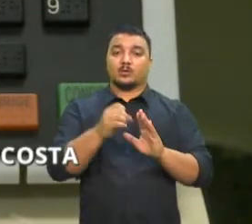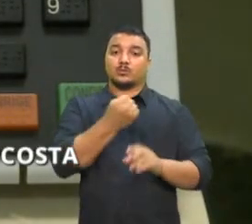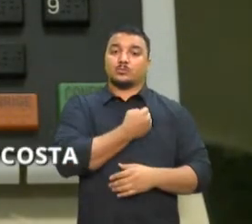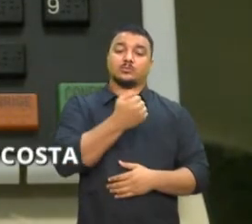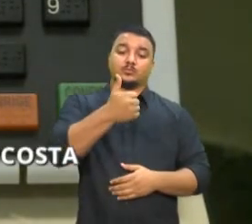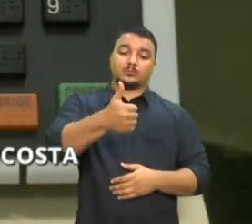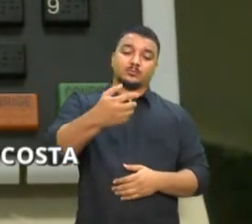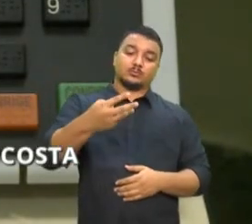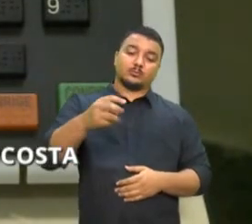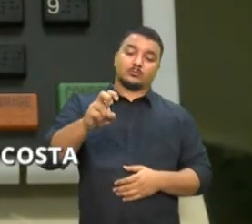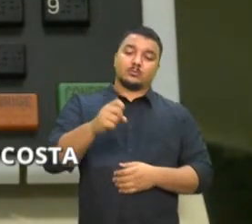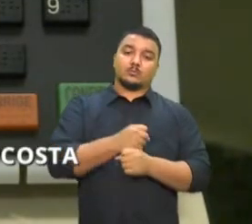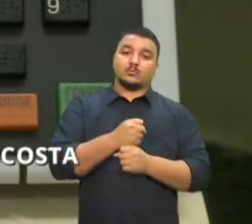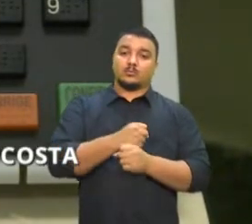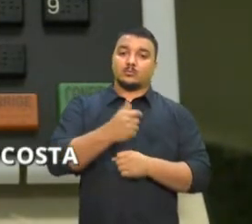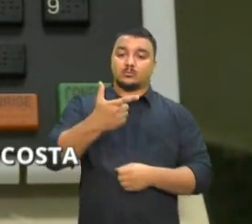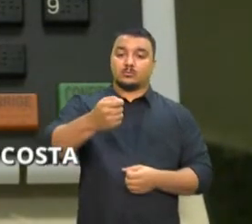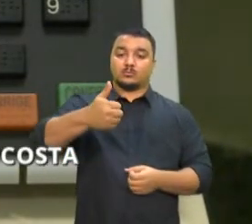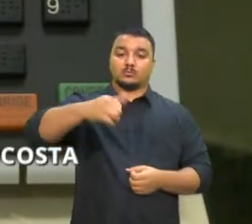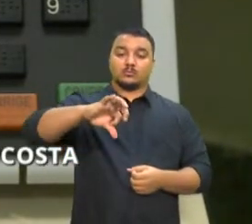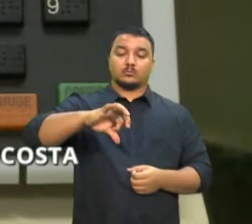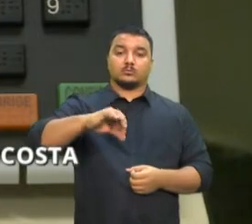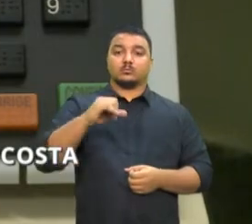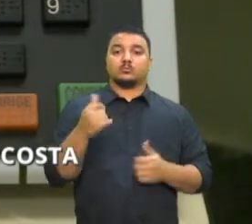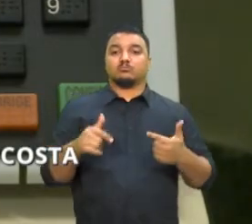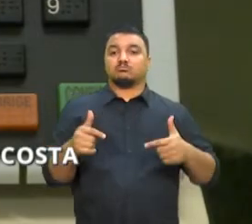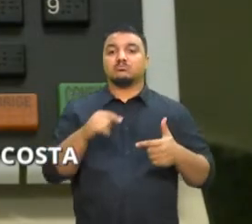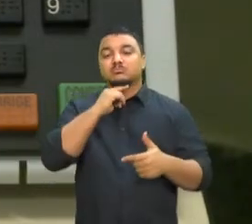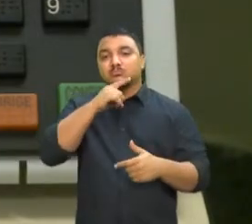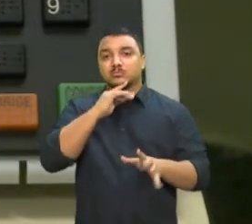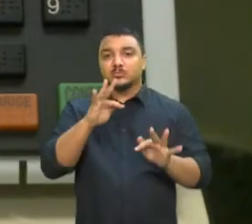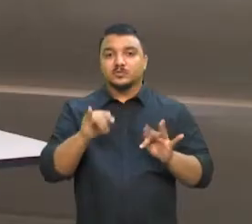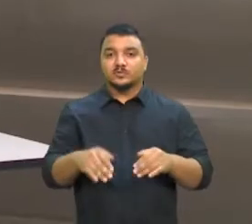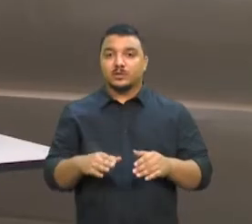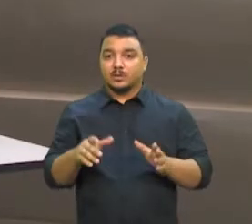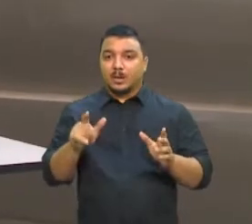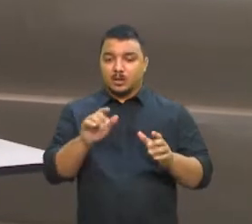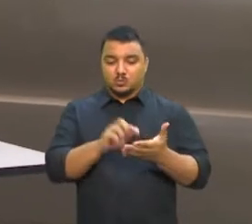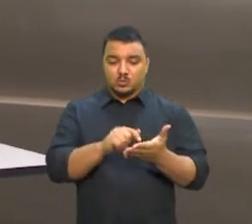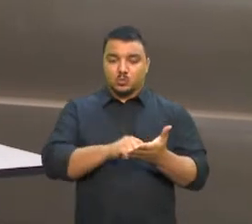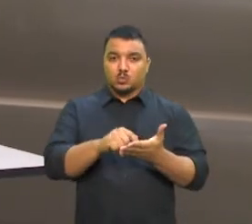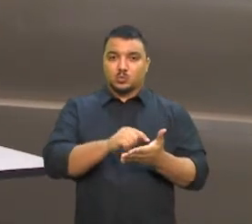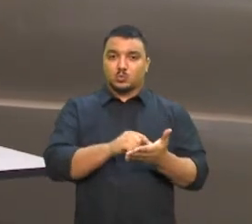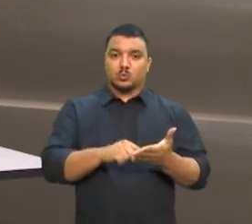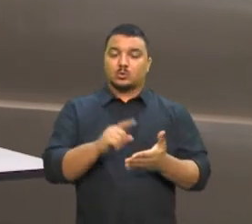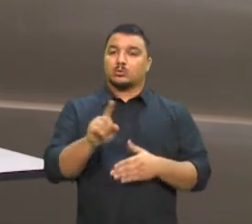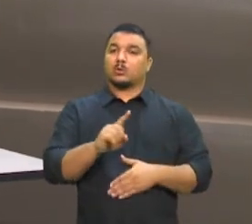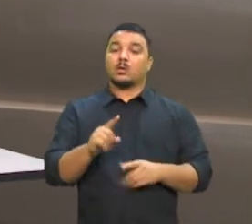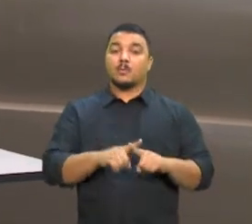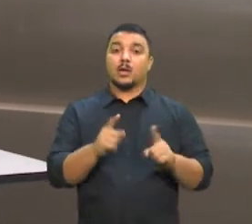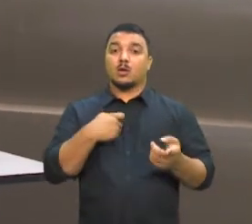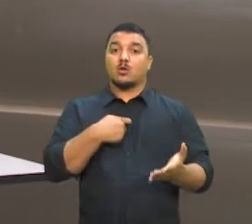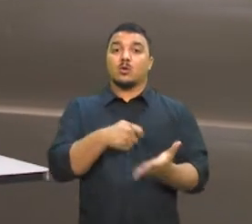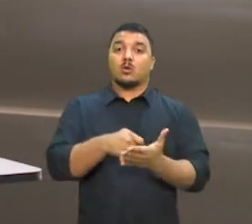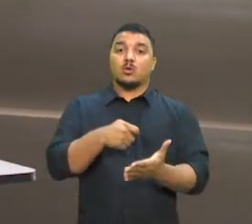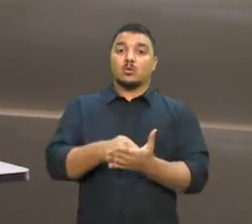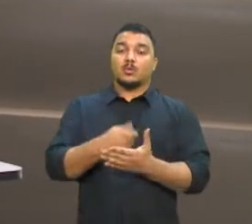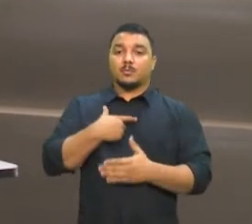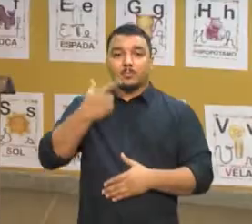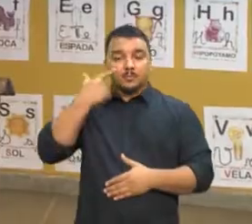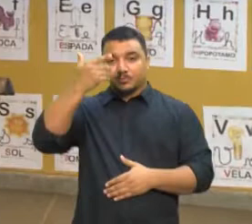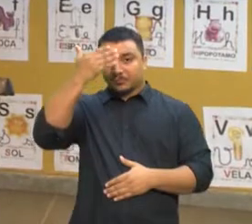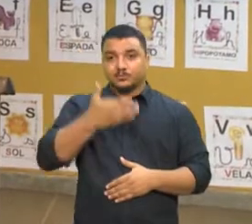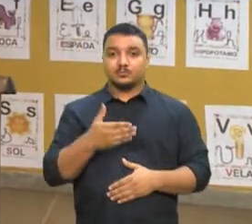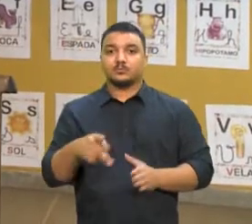de 2019 não prevê o fim da urna eletrônica, mas obriga a impressão de comprovantes de